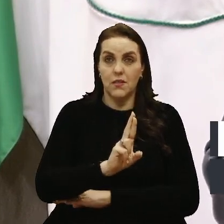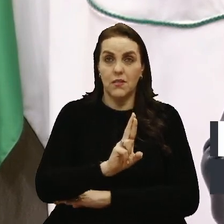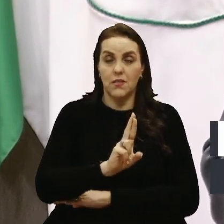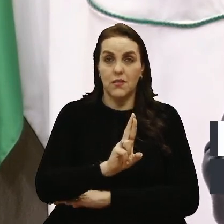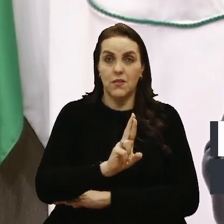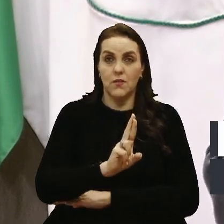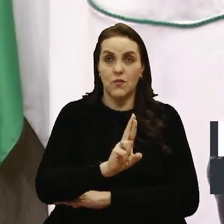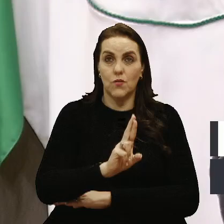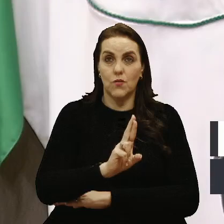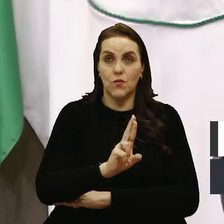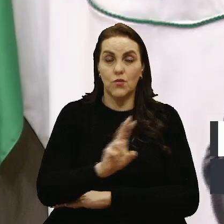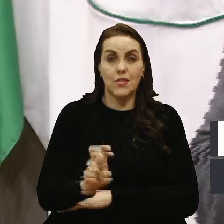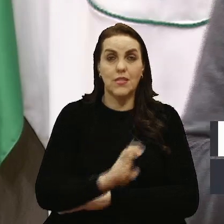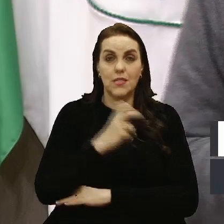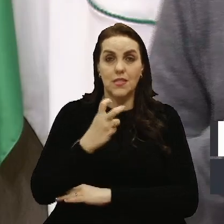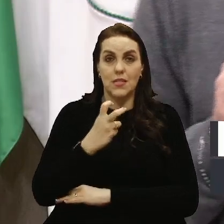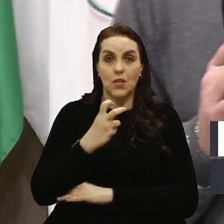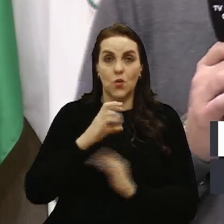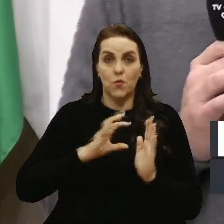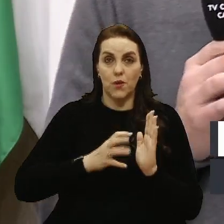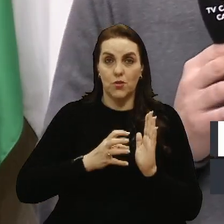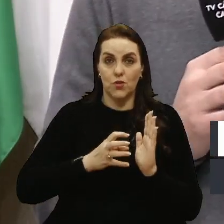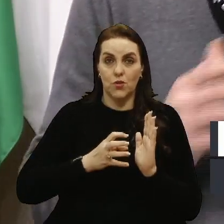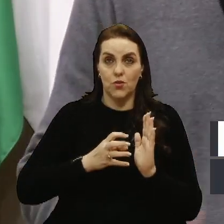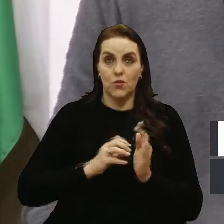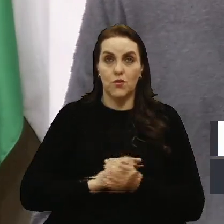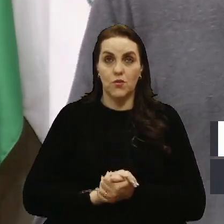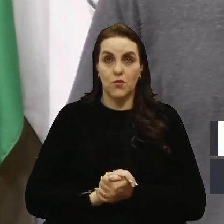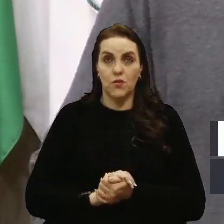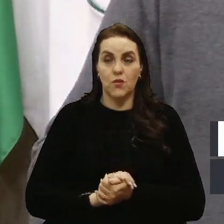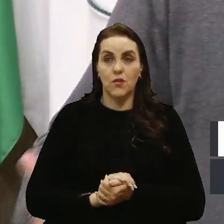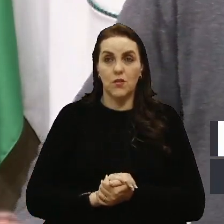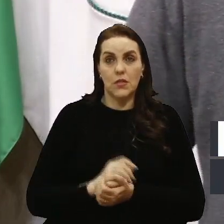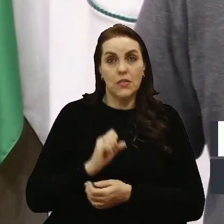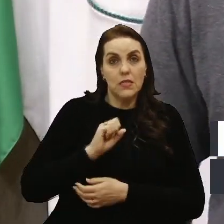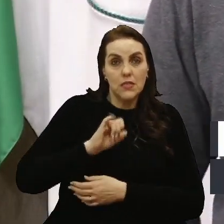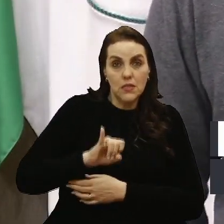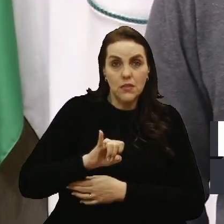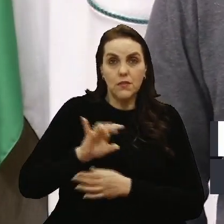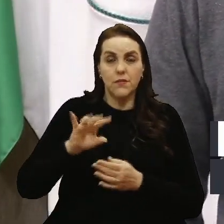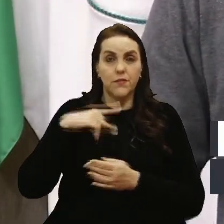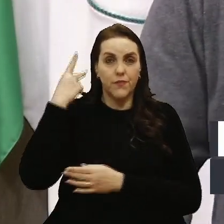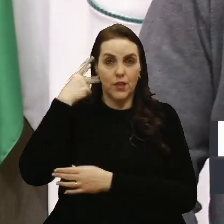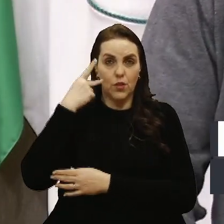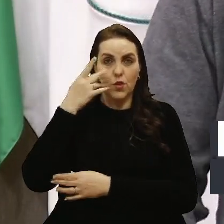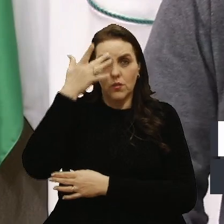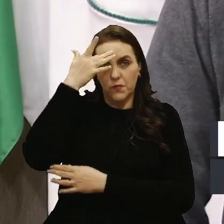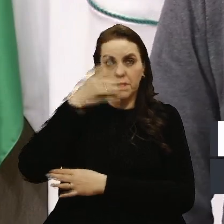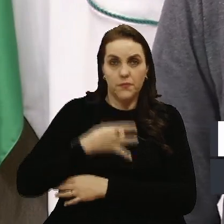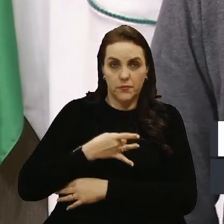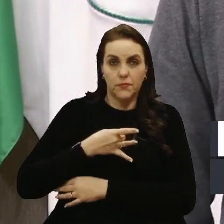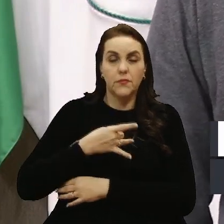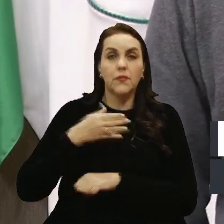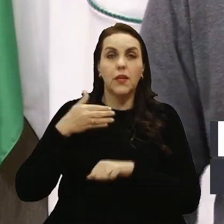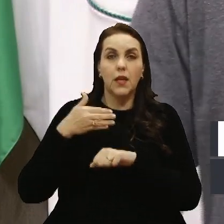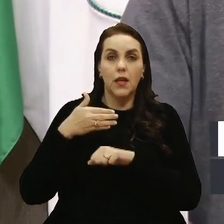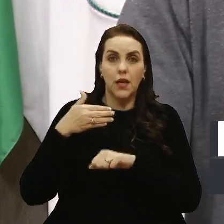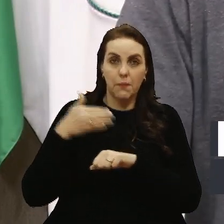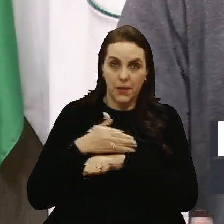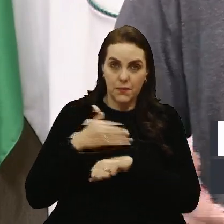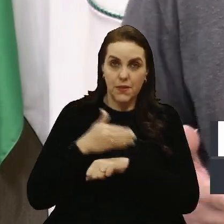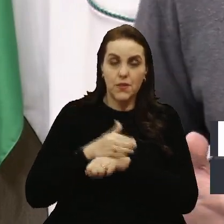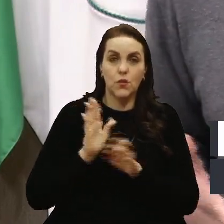representação de 5 partidos. Então, se os vereadores entenderem que é importante participar da comissão,